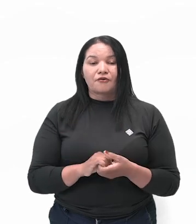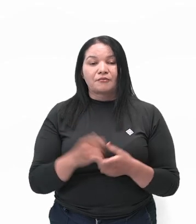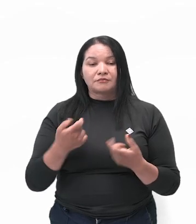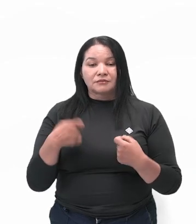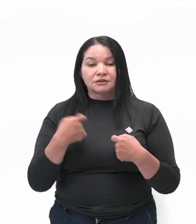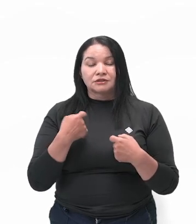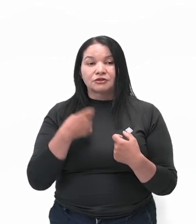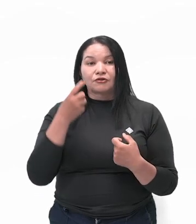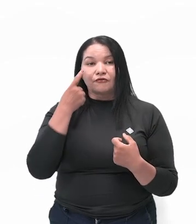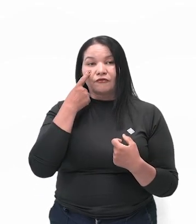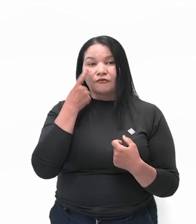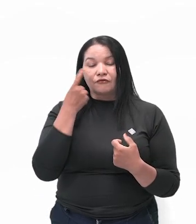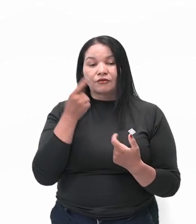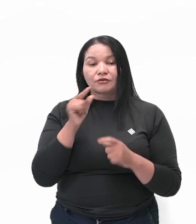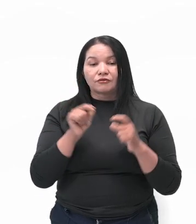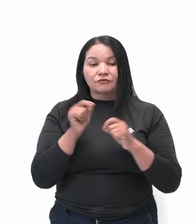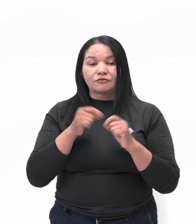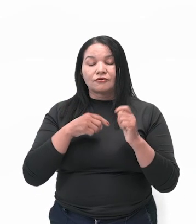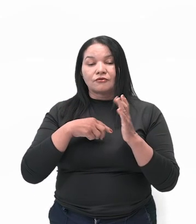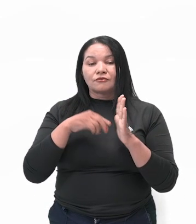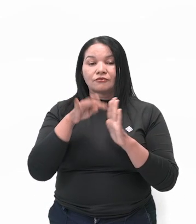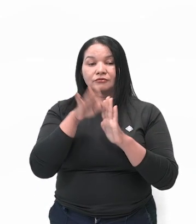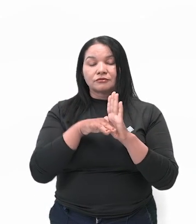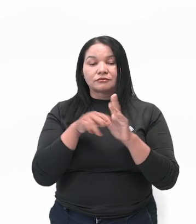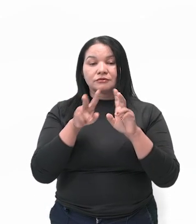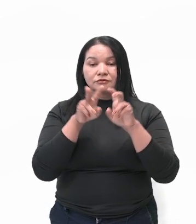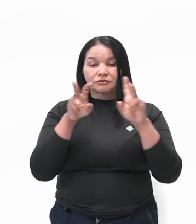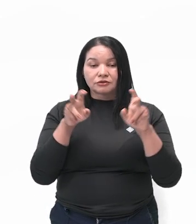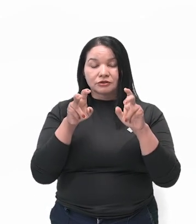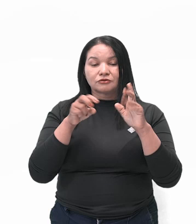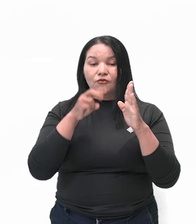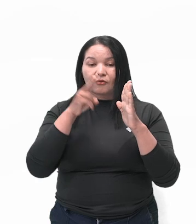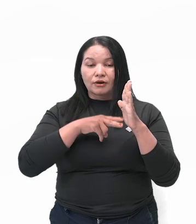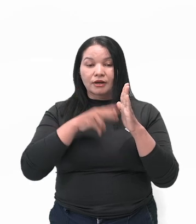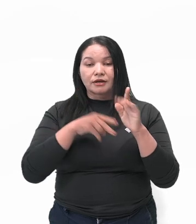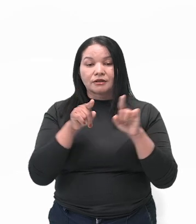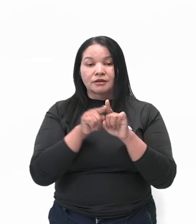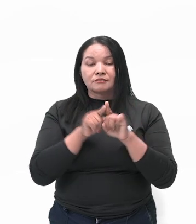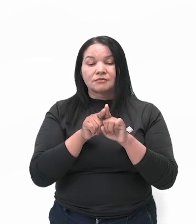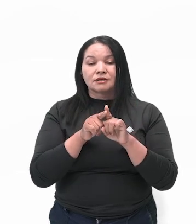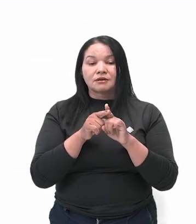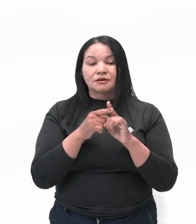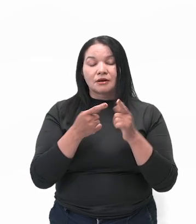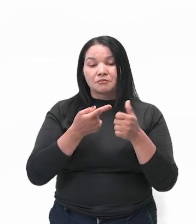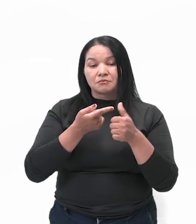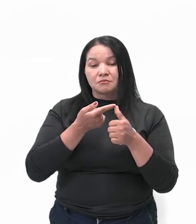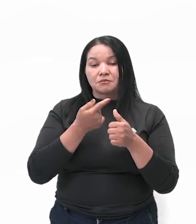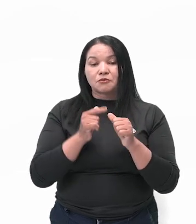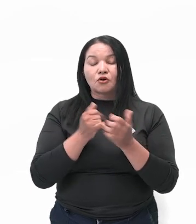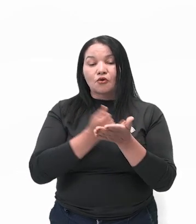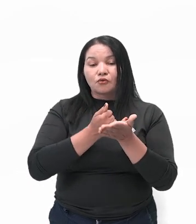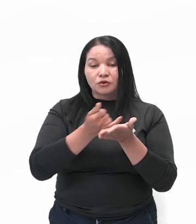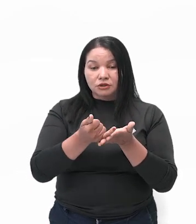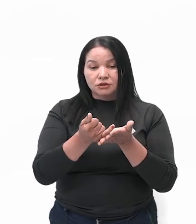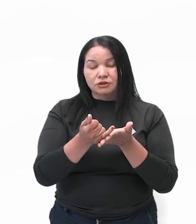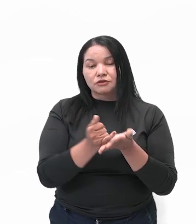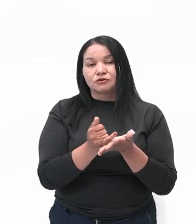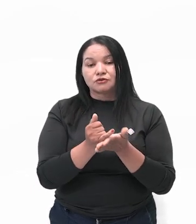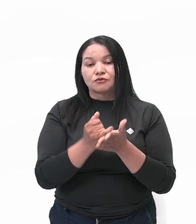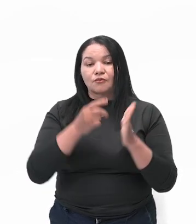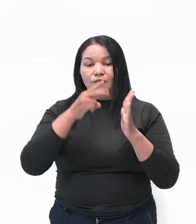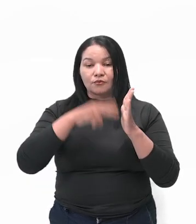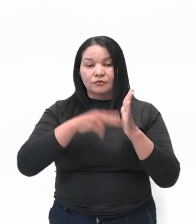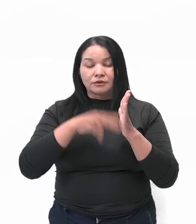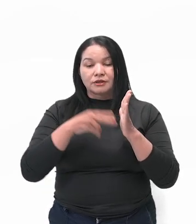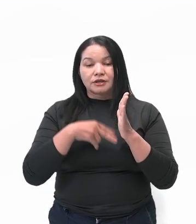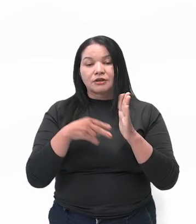Você vai fazer o quê? Ler o título, ler as primeiras, a